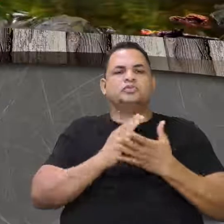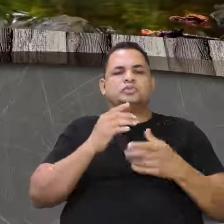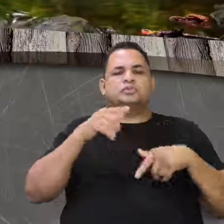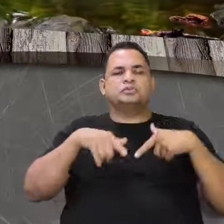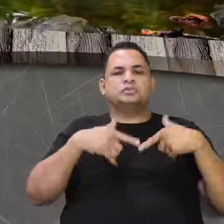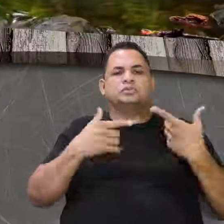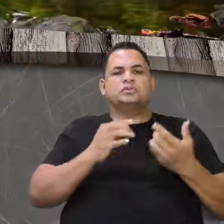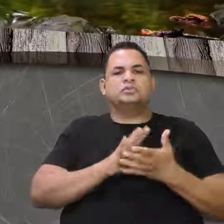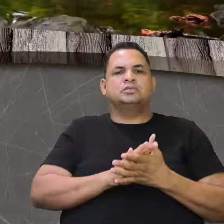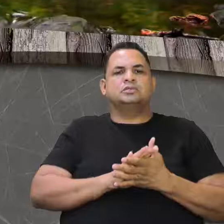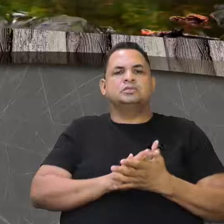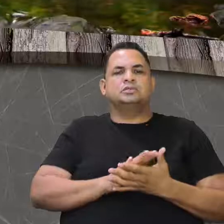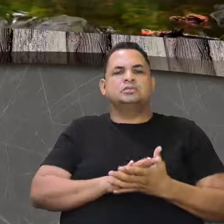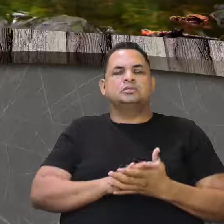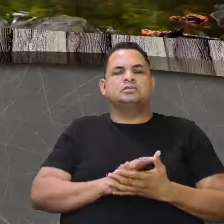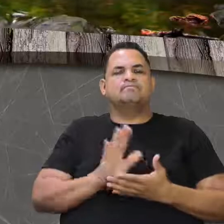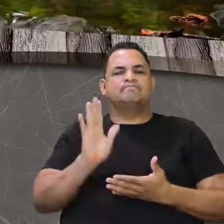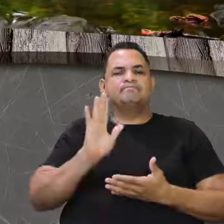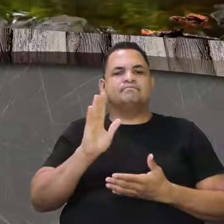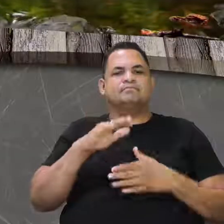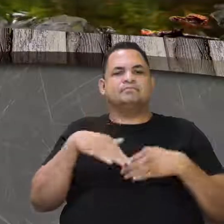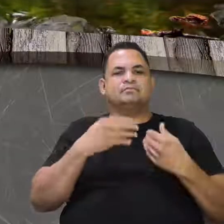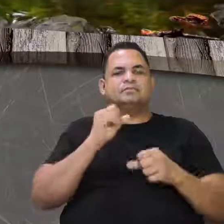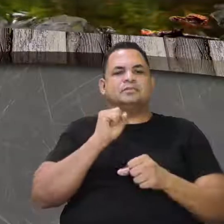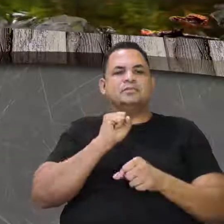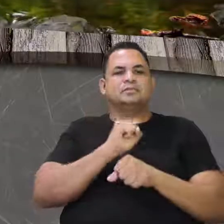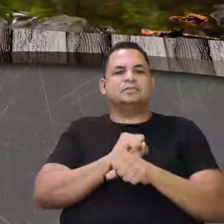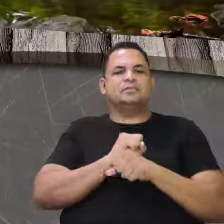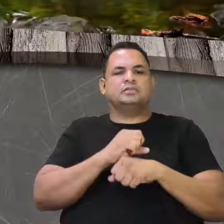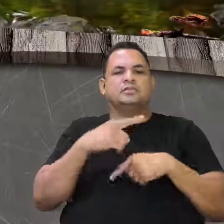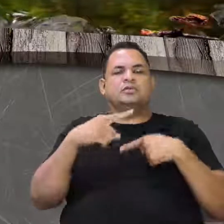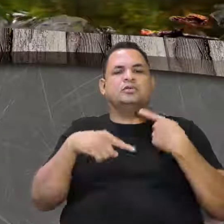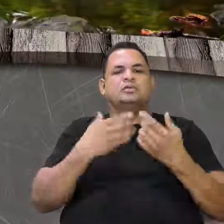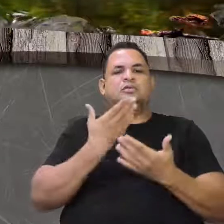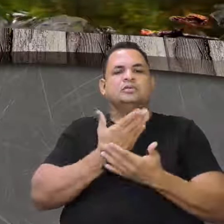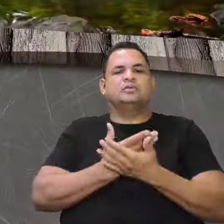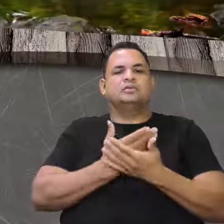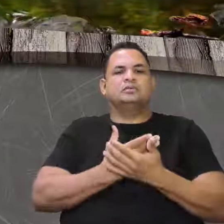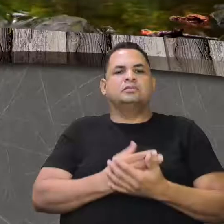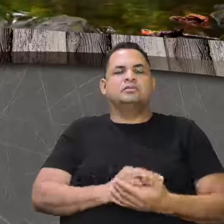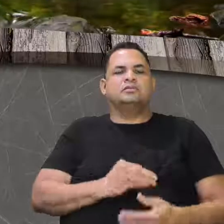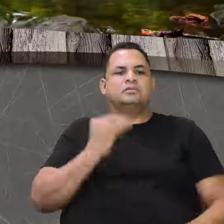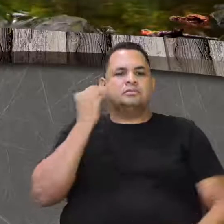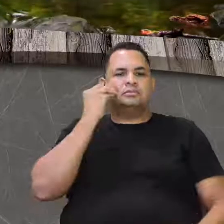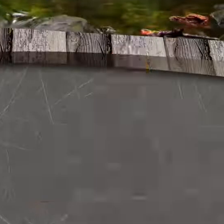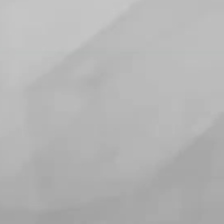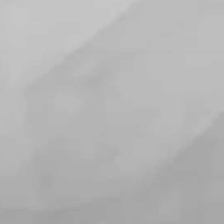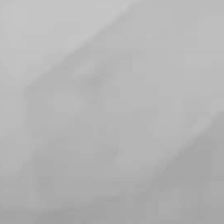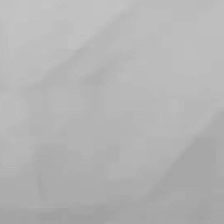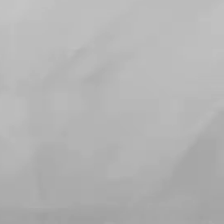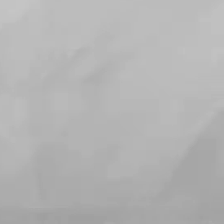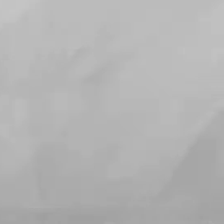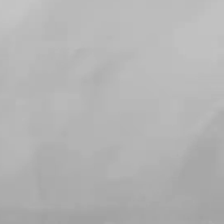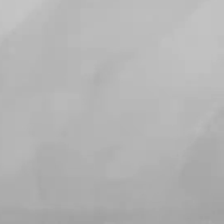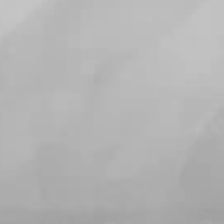ações, tá bom? O Prof. Tabita está se despedindo aqui para você e eu te aguardo para a nossa próxima aula. Beijo. Frejo.